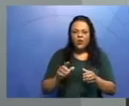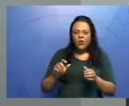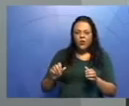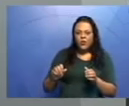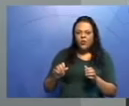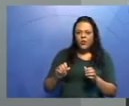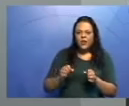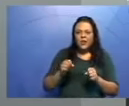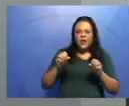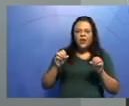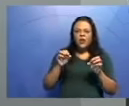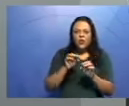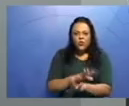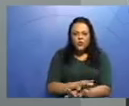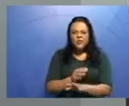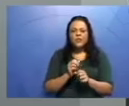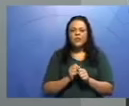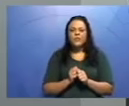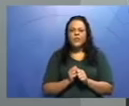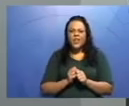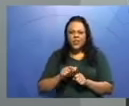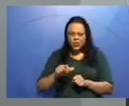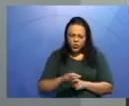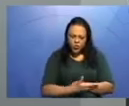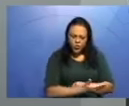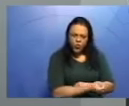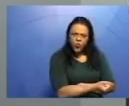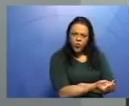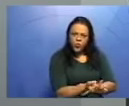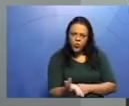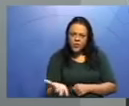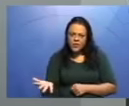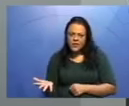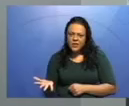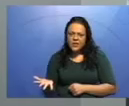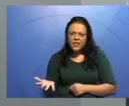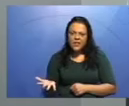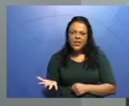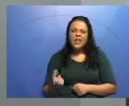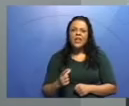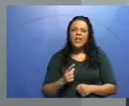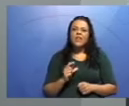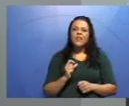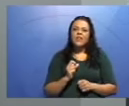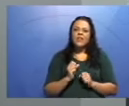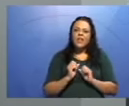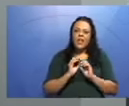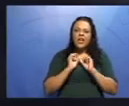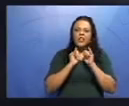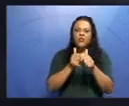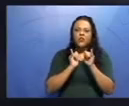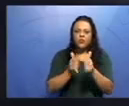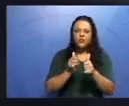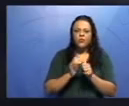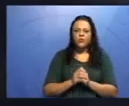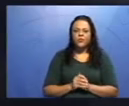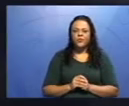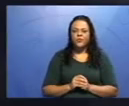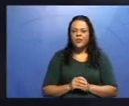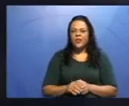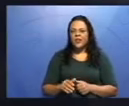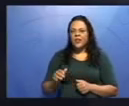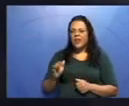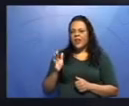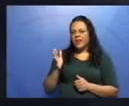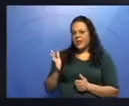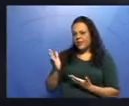desfecho. Toda essa salada de elementos forma uma narrativa. Então vamos saber um pouquinho? Aqui,